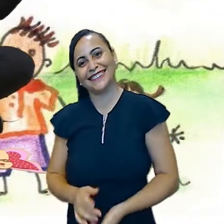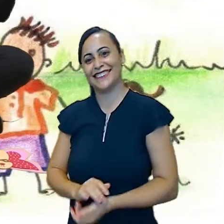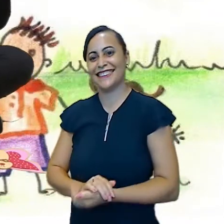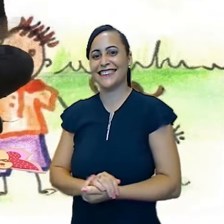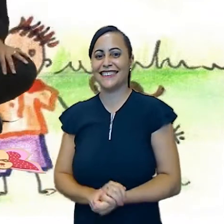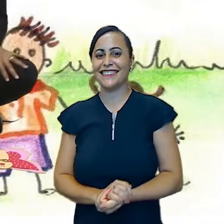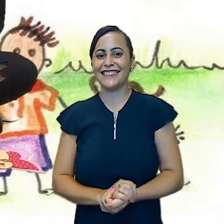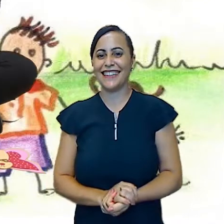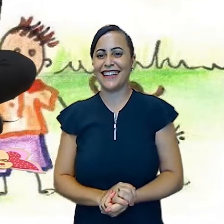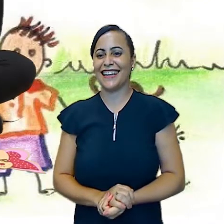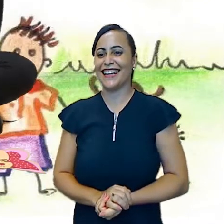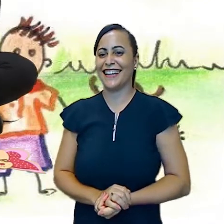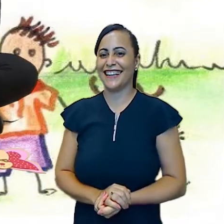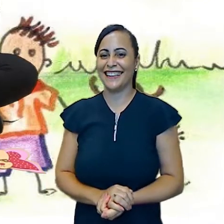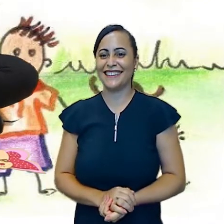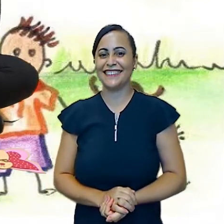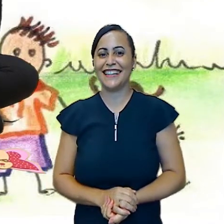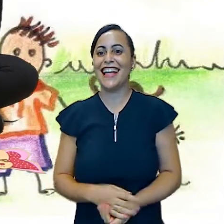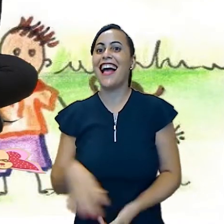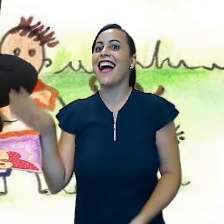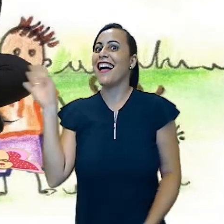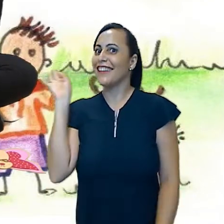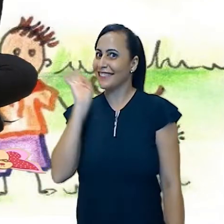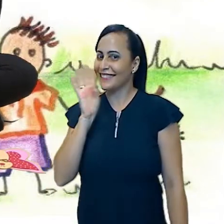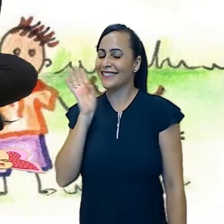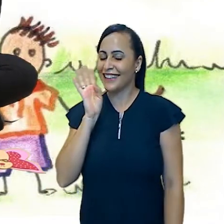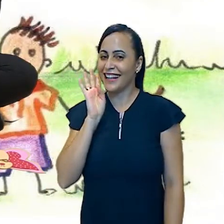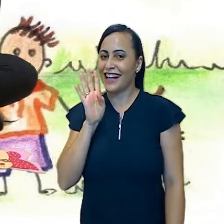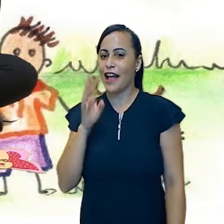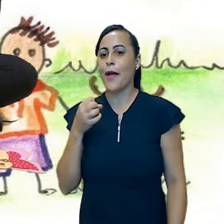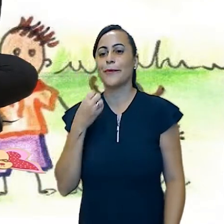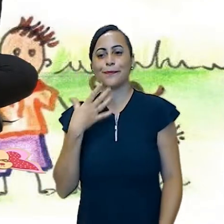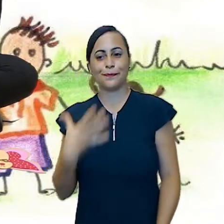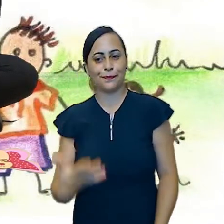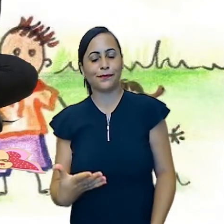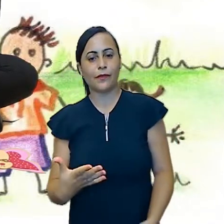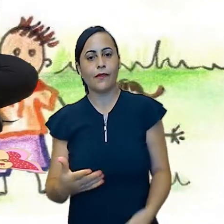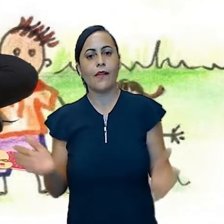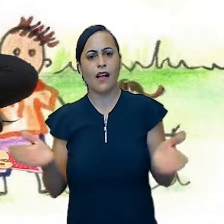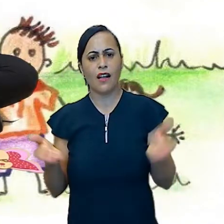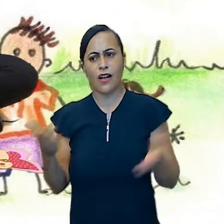companhia. Ufa! Ufa! Que legal! Legal, muito Agora é minha bom. vez?